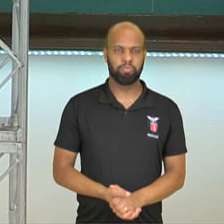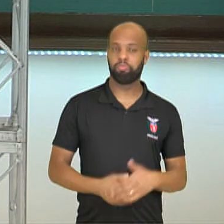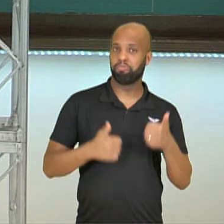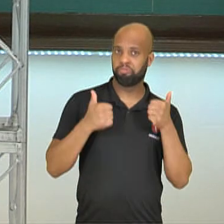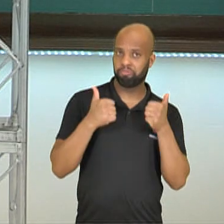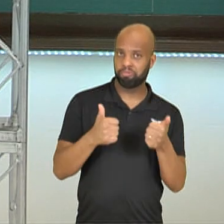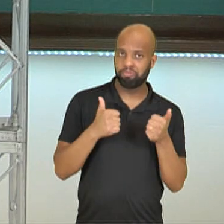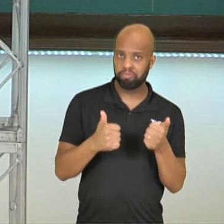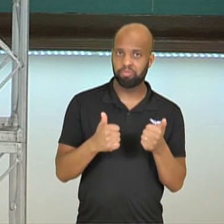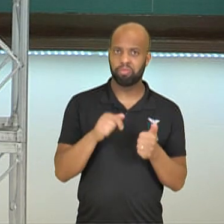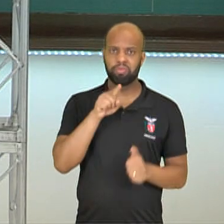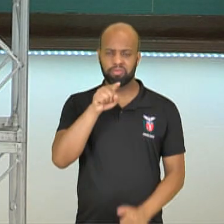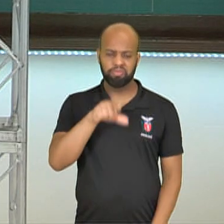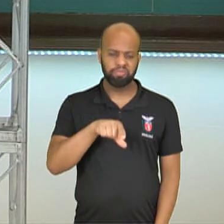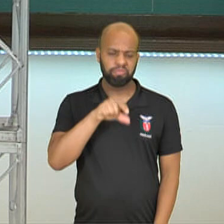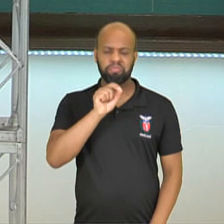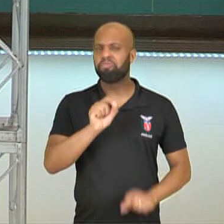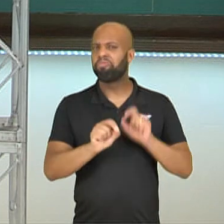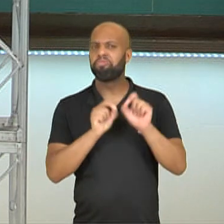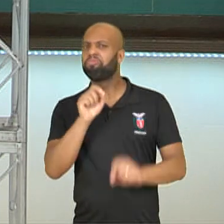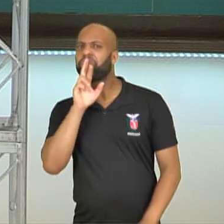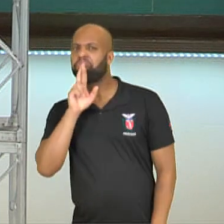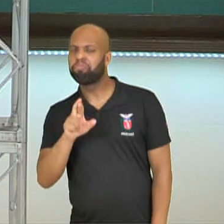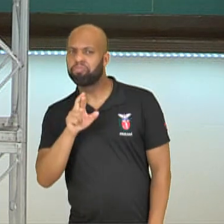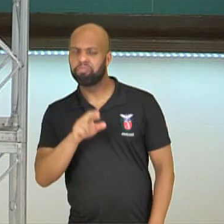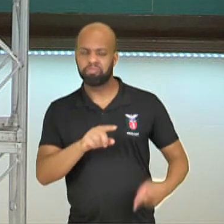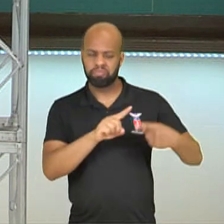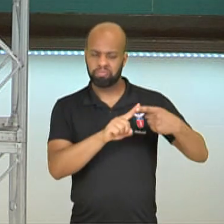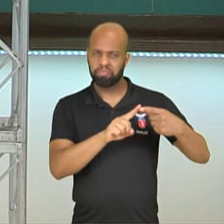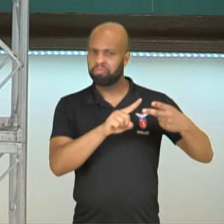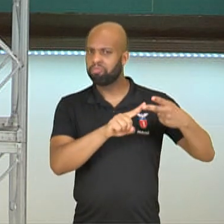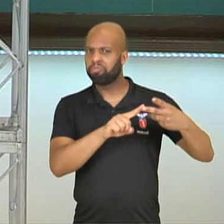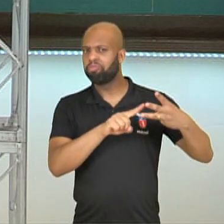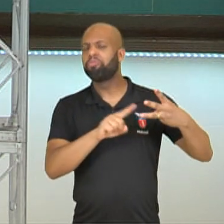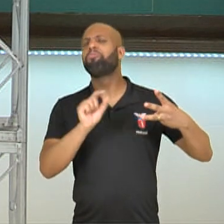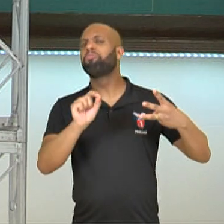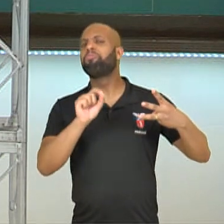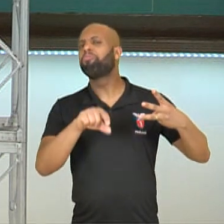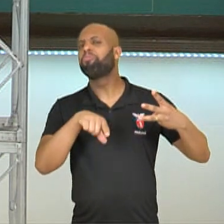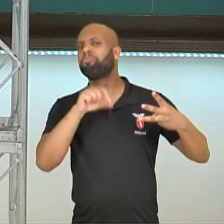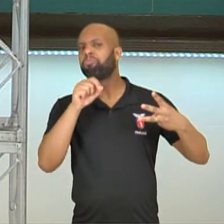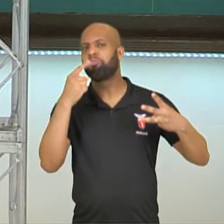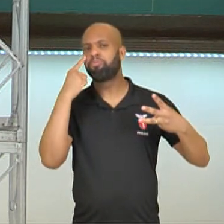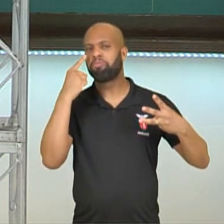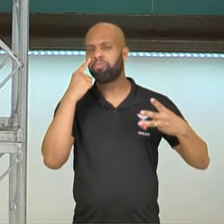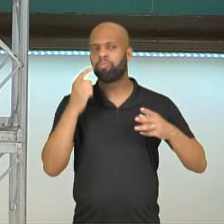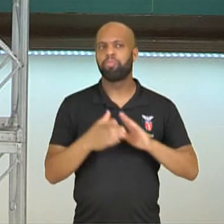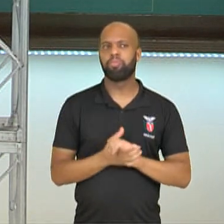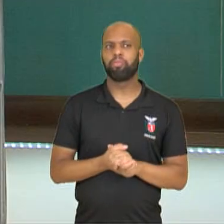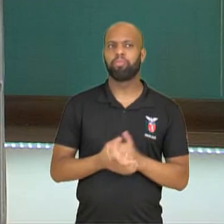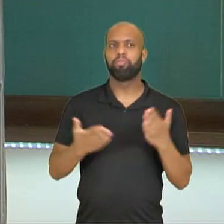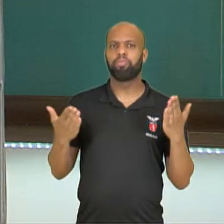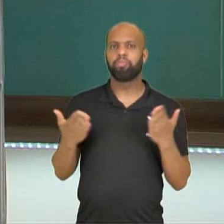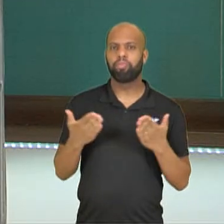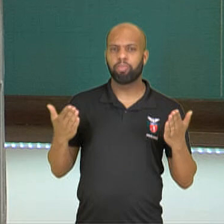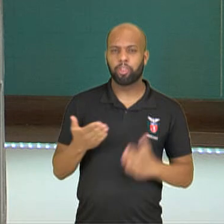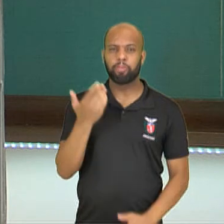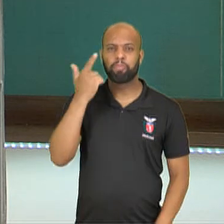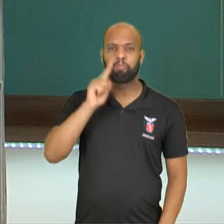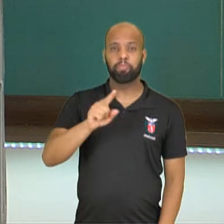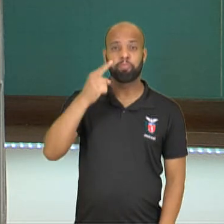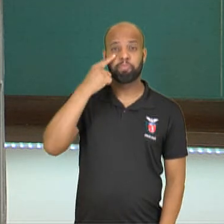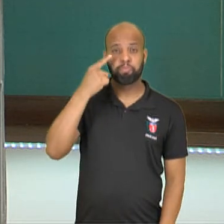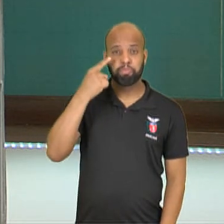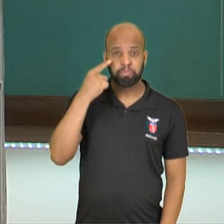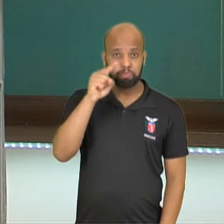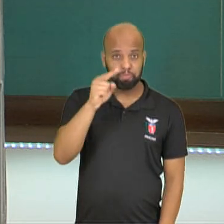Muito bem, qual alternativa que você indicou? A letra A, a letra B ou a letra C? Vamos acompanhar ali na tela para que a gente possa verificar